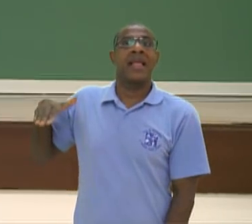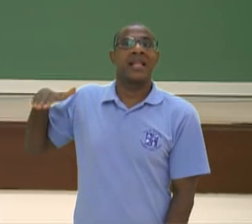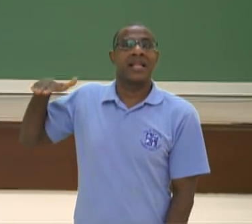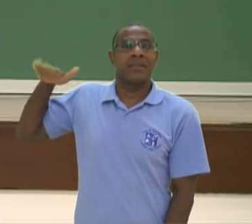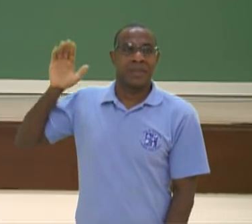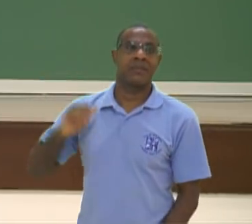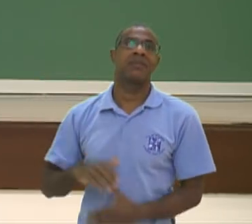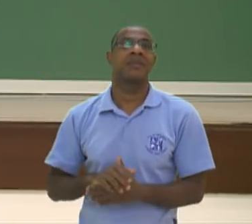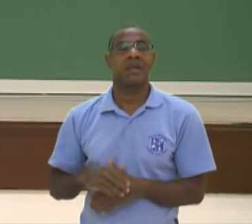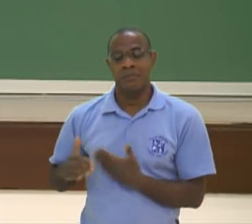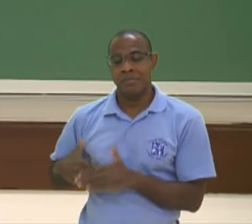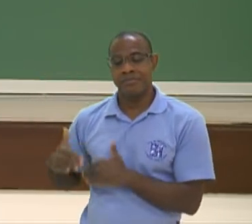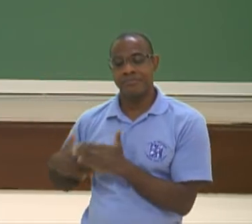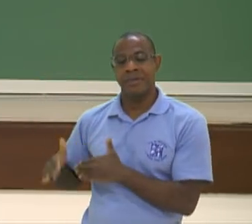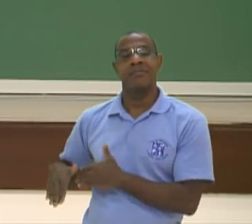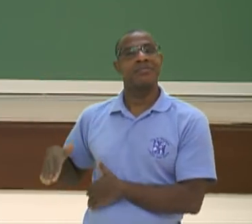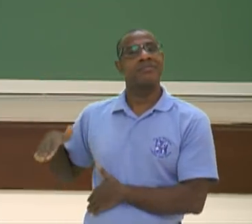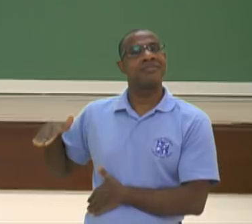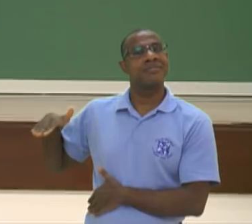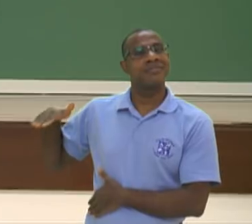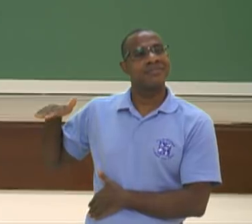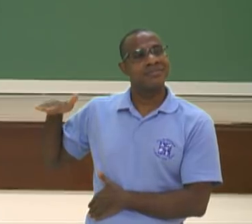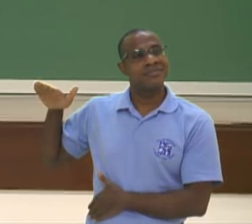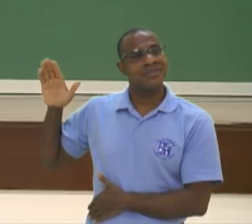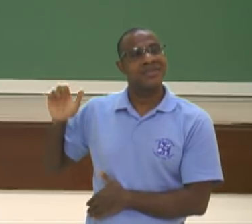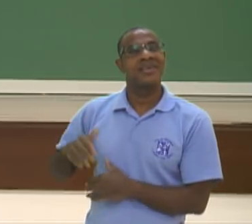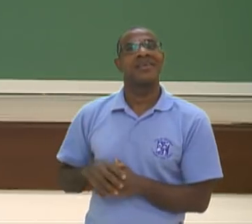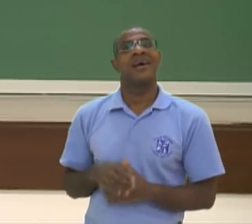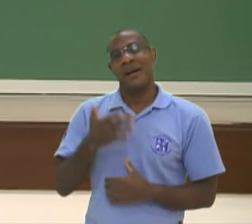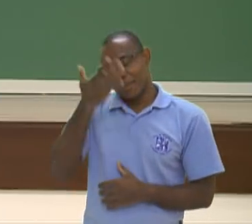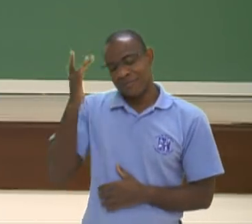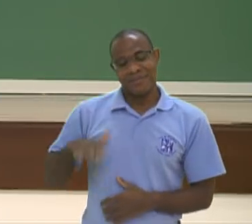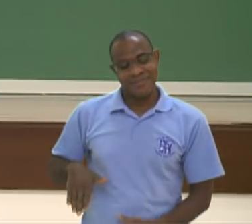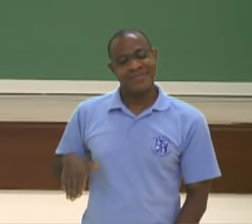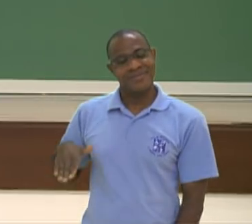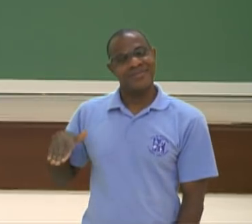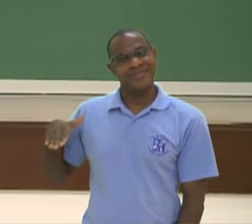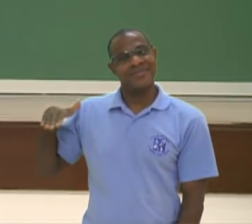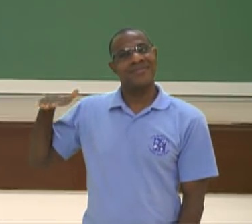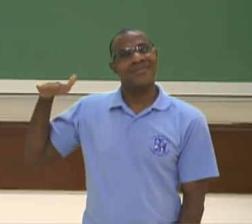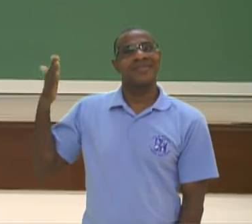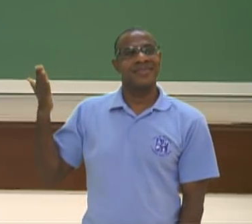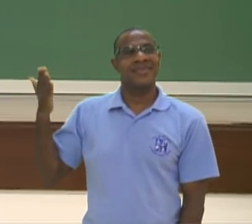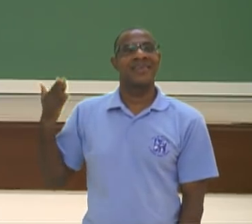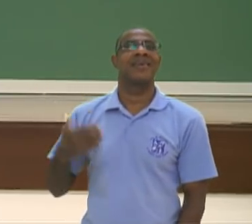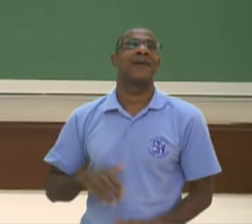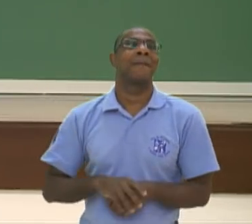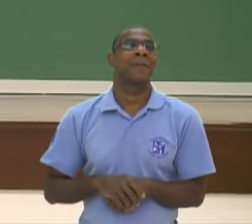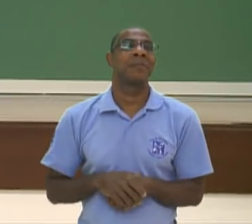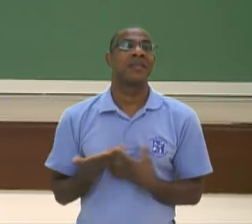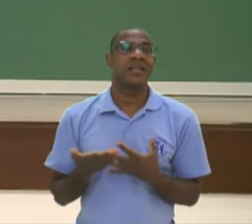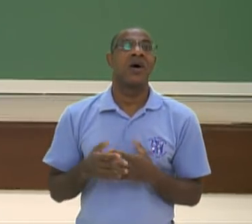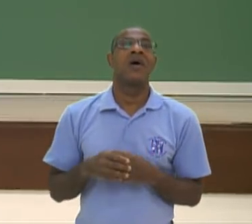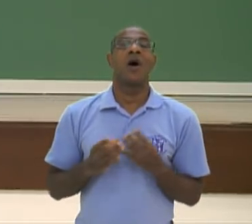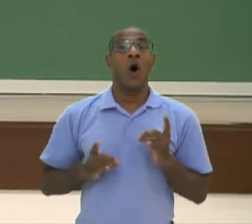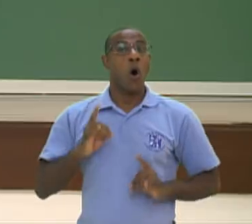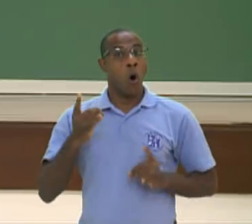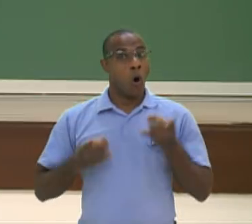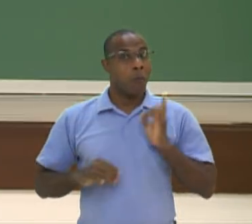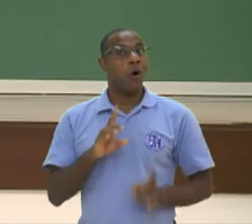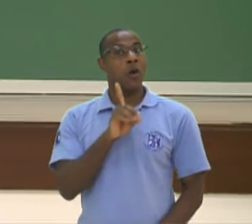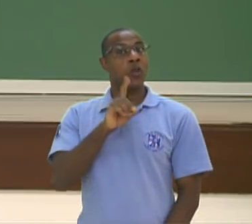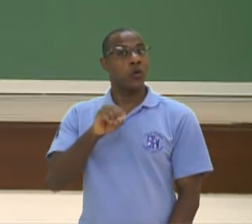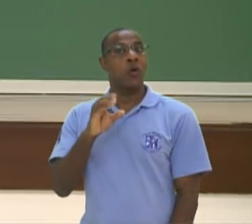infância, né, da fase aí quando era um bebezinho, a pessoa vá crescendo, vá se desenvolvendo, certo? Então, o hormônio do crescimento é